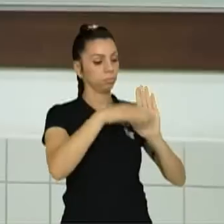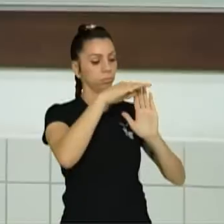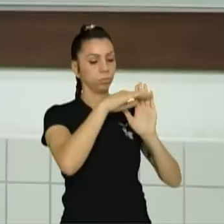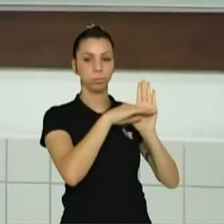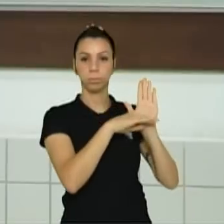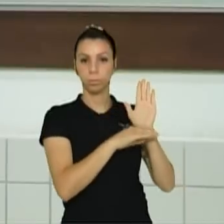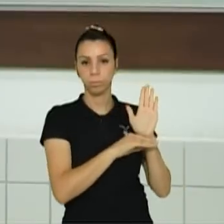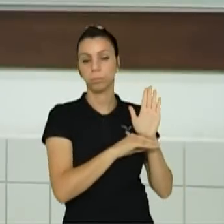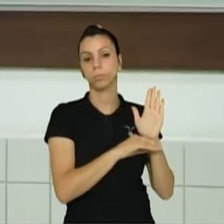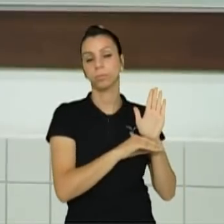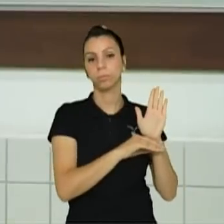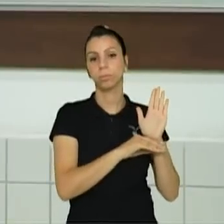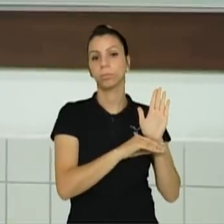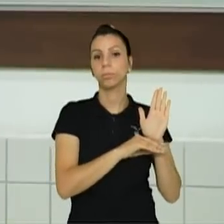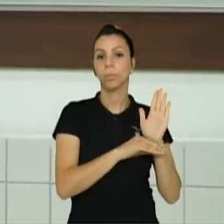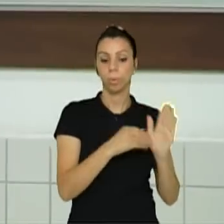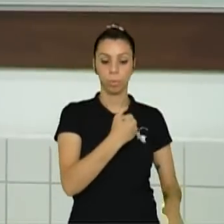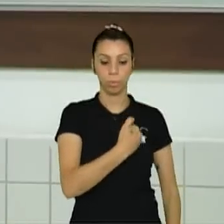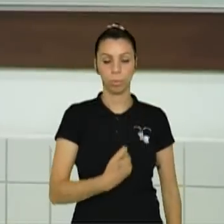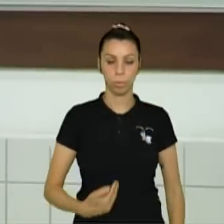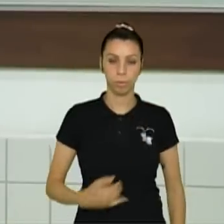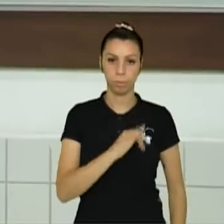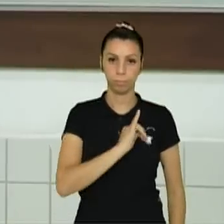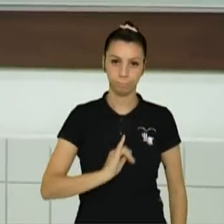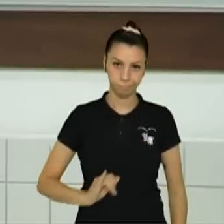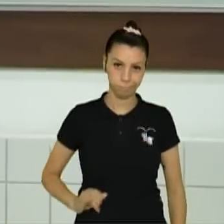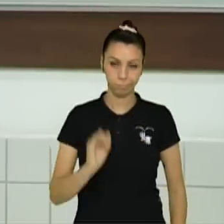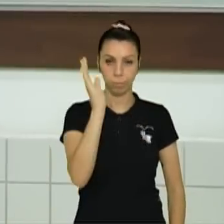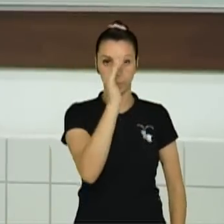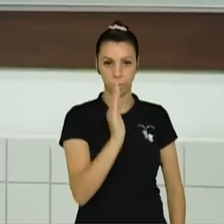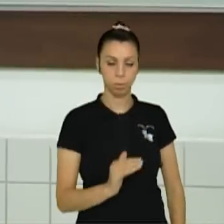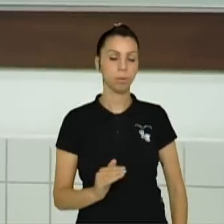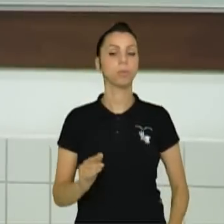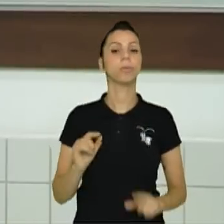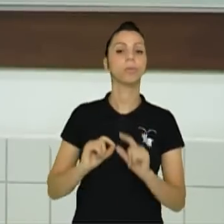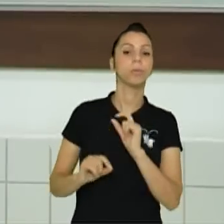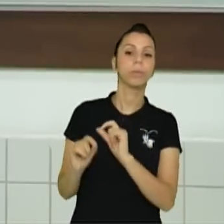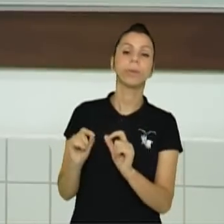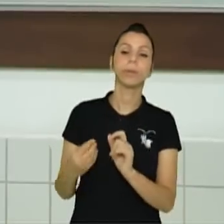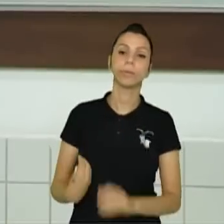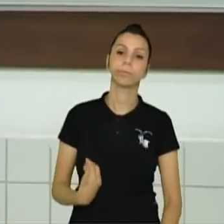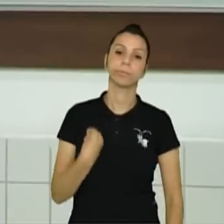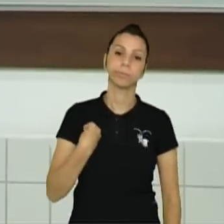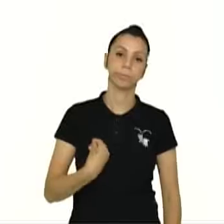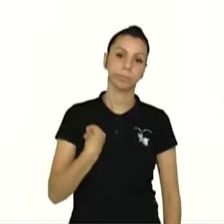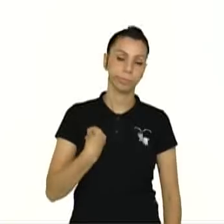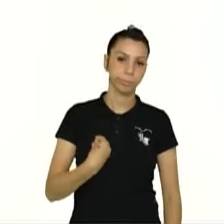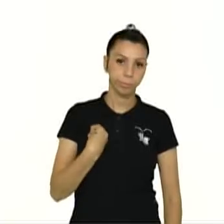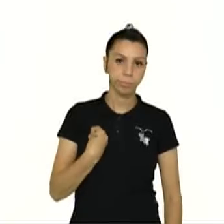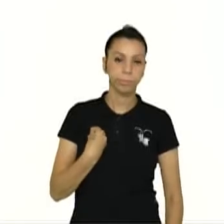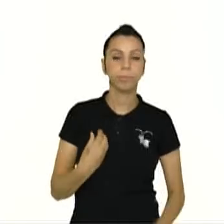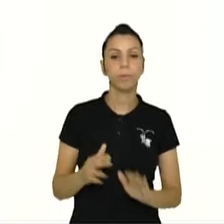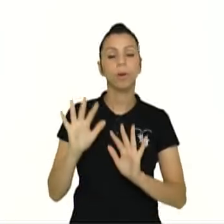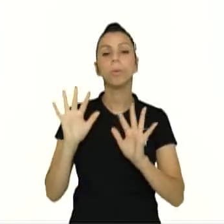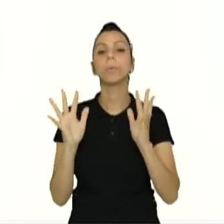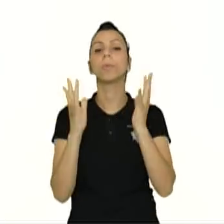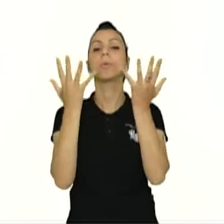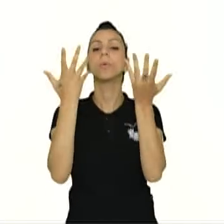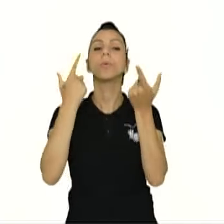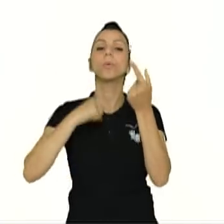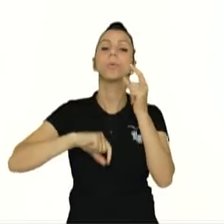nesse documento, tá, do governo imperial brasileiro, vão passar a existir, tá, vão acontecer